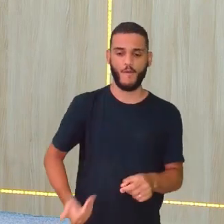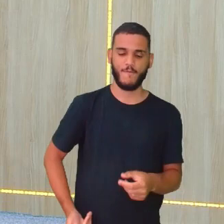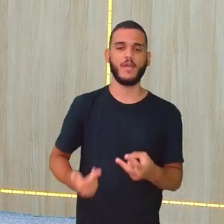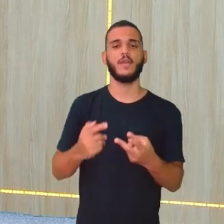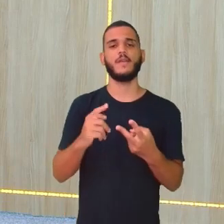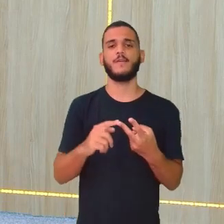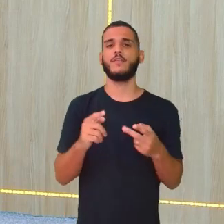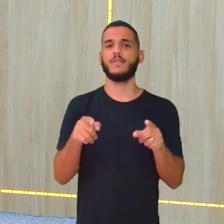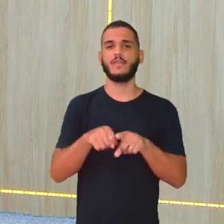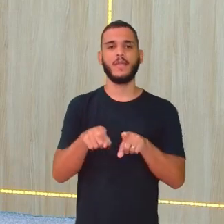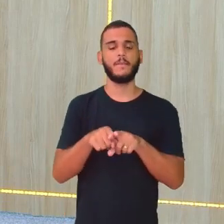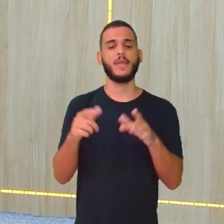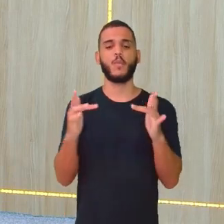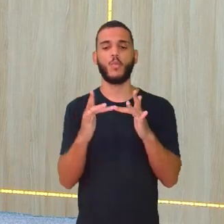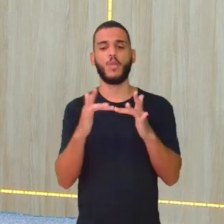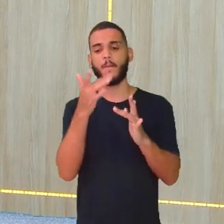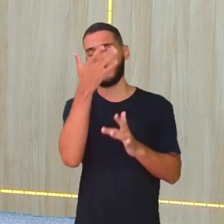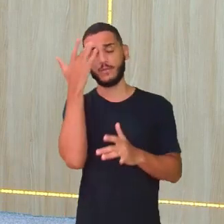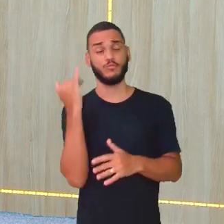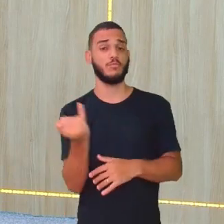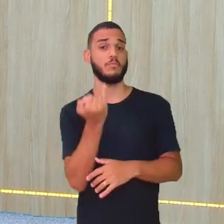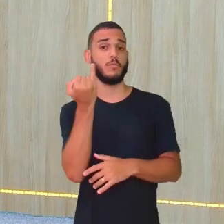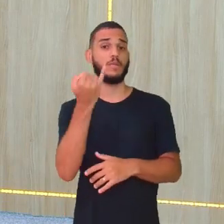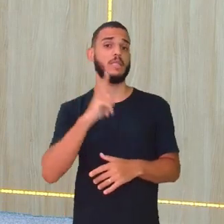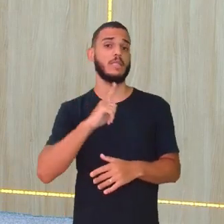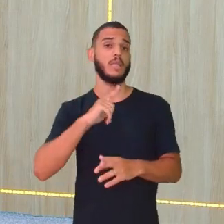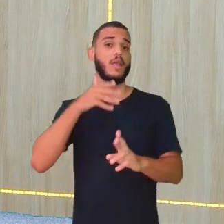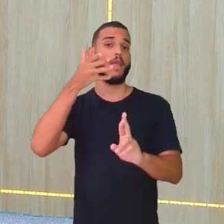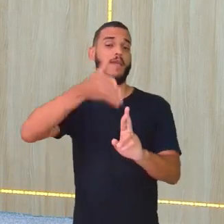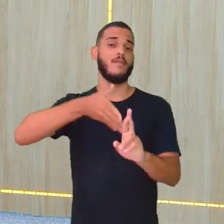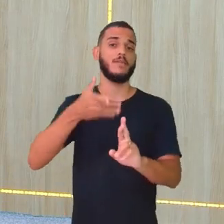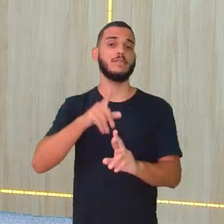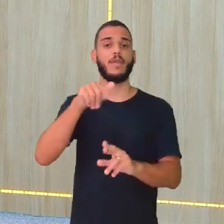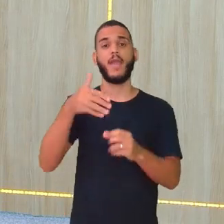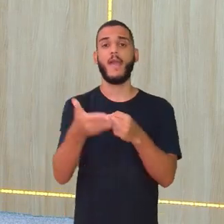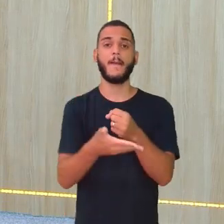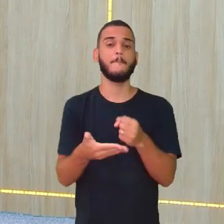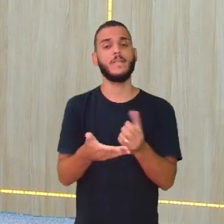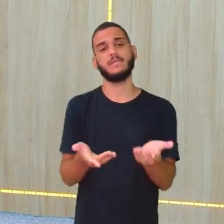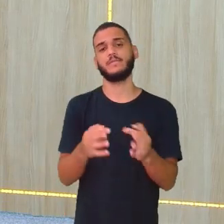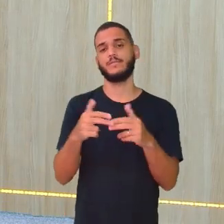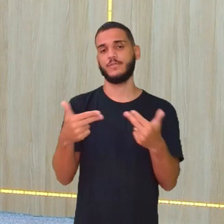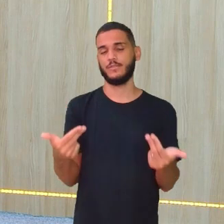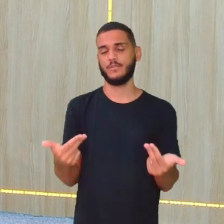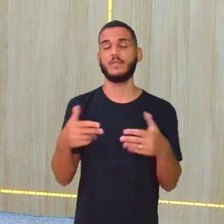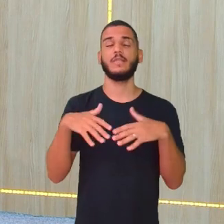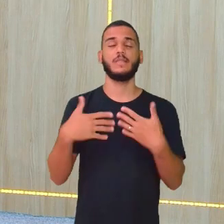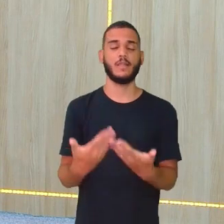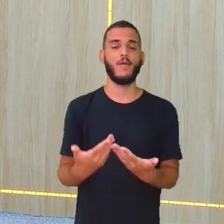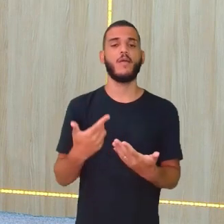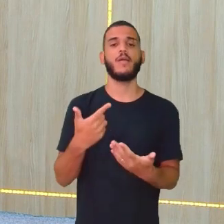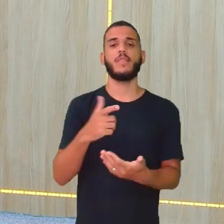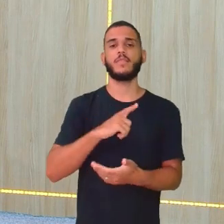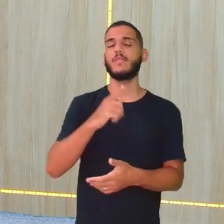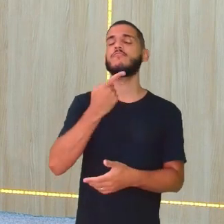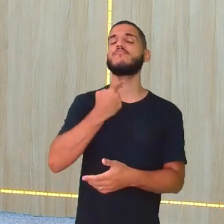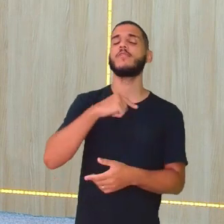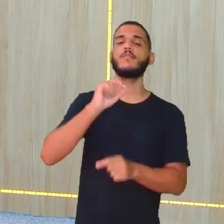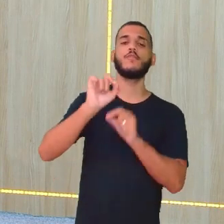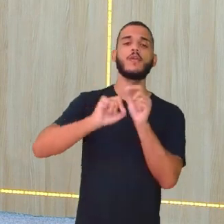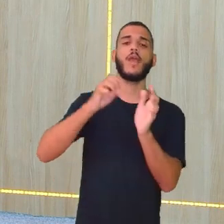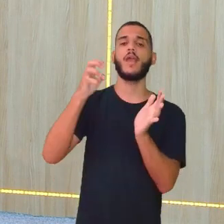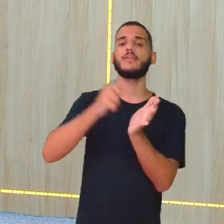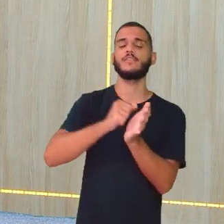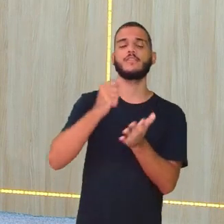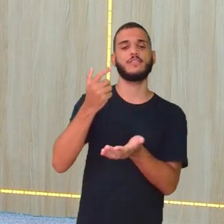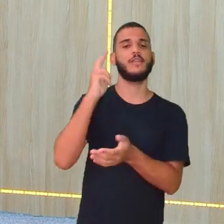determinados contatos que eu não posso simplesmente ligar e falar, que eu não posso simplesmente ir pessoalmente. Mas eu acho que eu tenho muito essa vontade de registrar